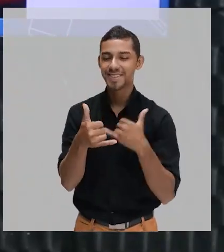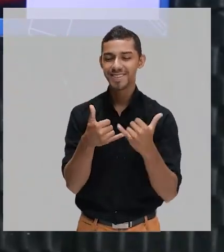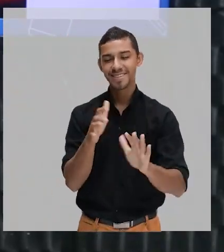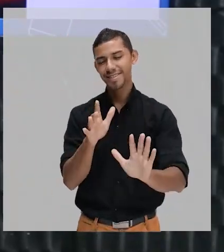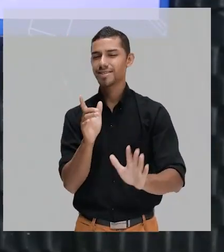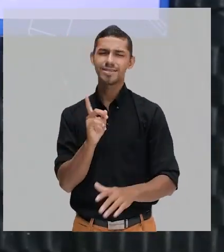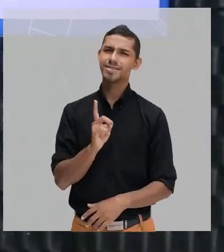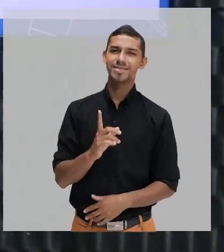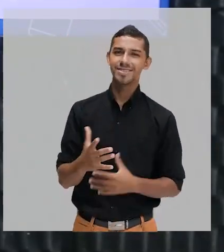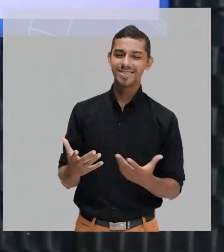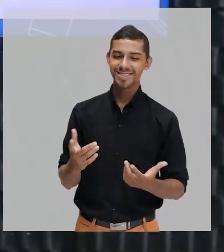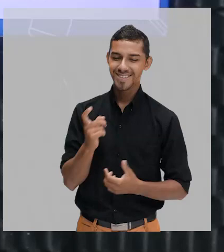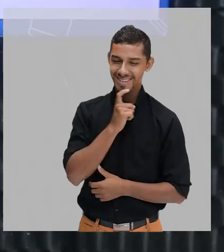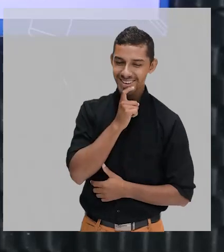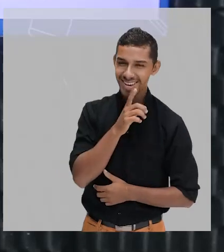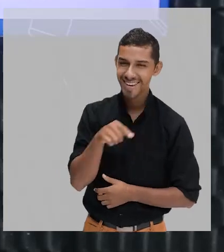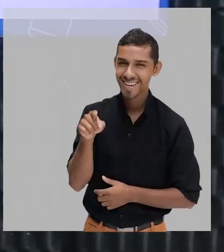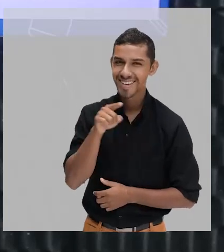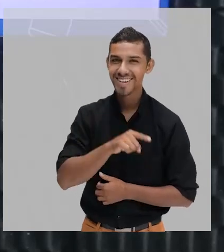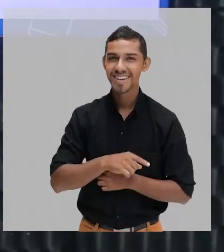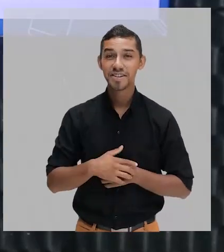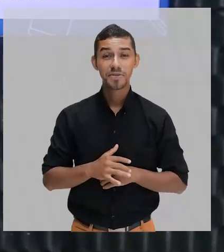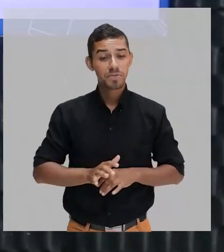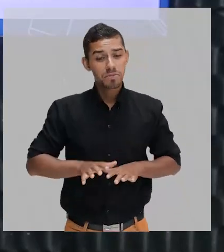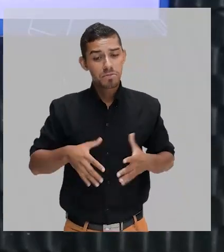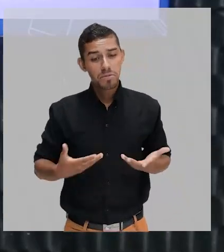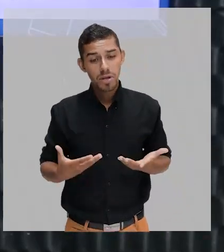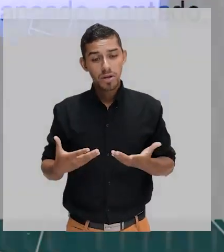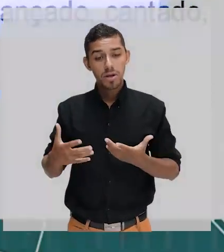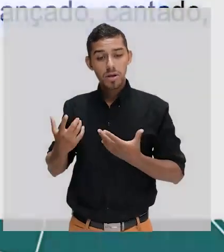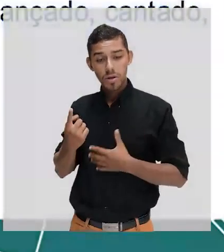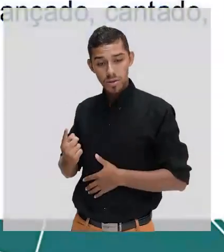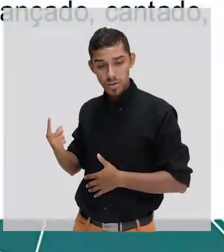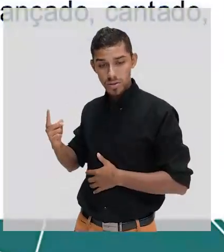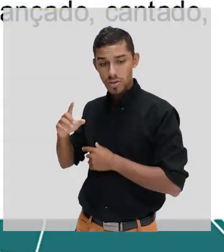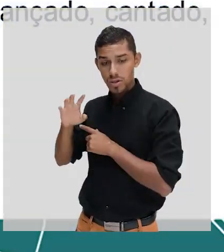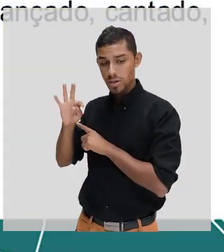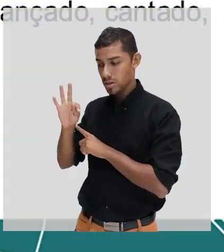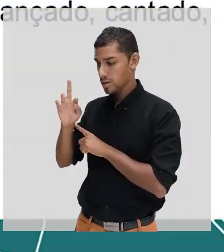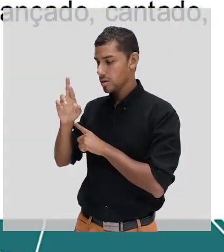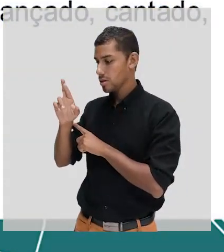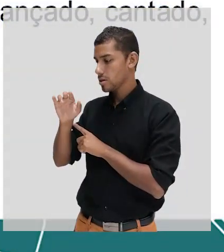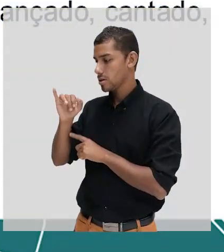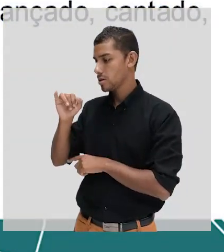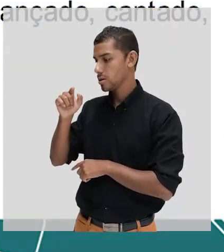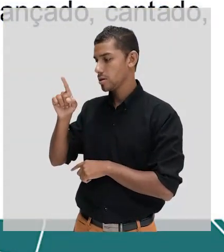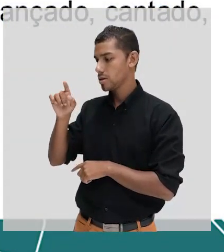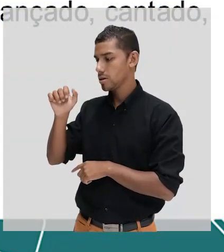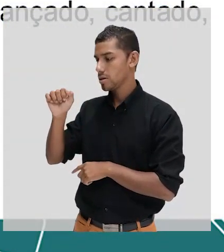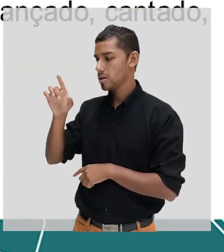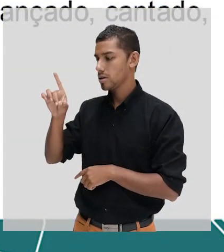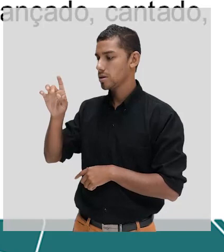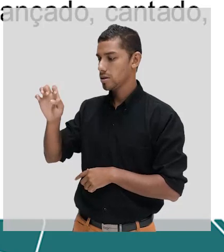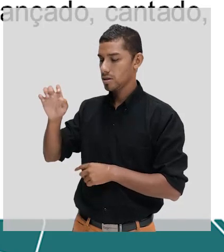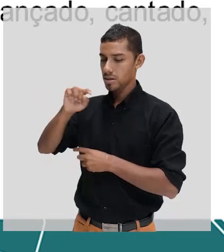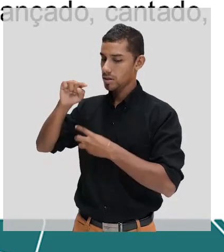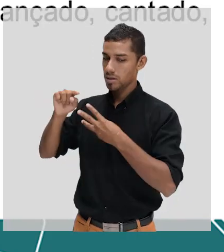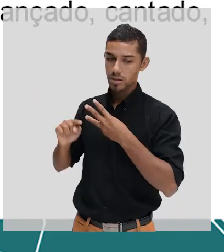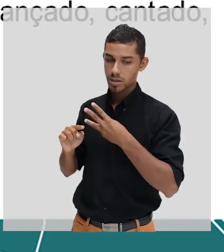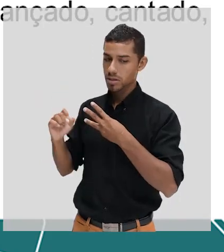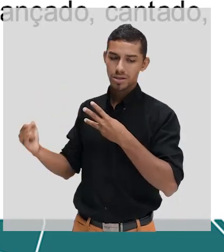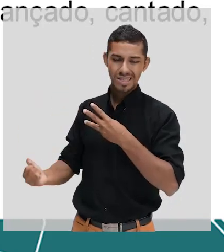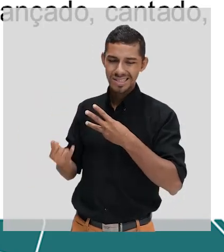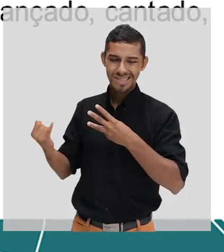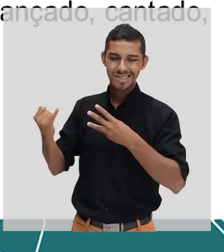não é não. A tríade essencial do teatro. Quais são os três elementos essenciais para que o teatro